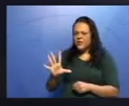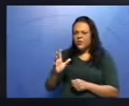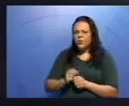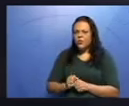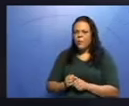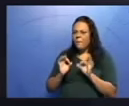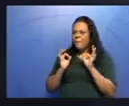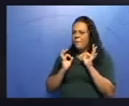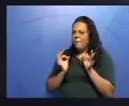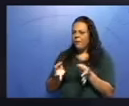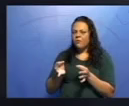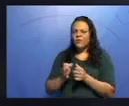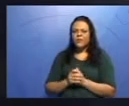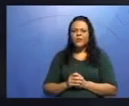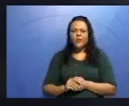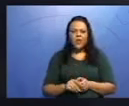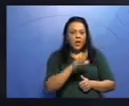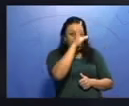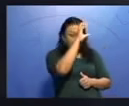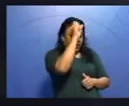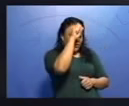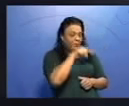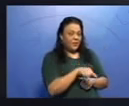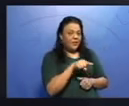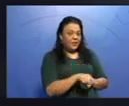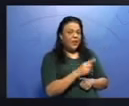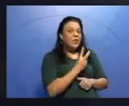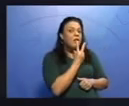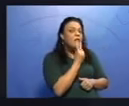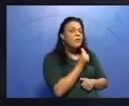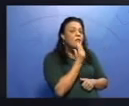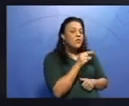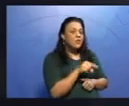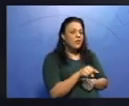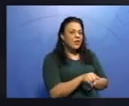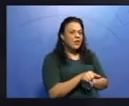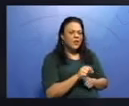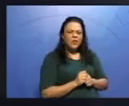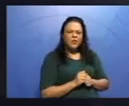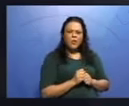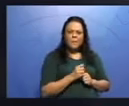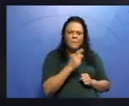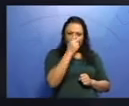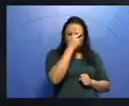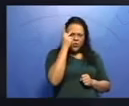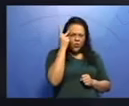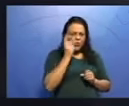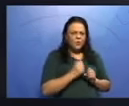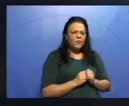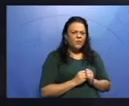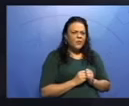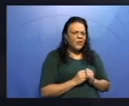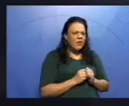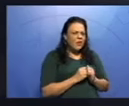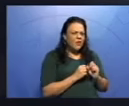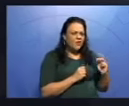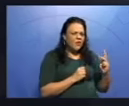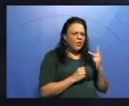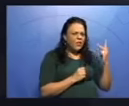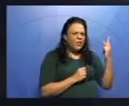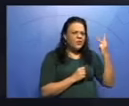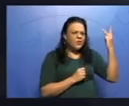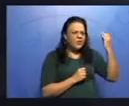Vamos saber um pouquinho de Machado de Assis? Machado de Assis, ele é quase uma unanimidade no quesito importante